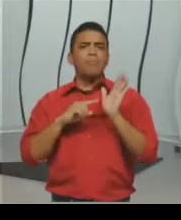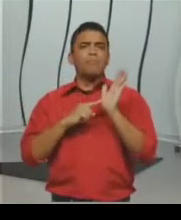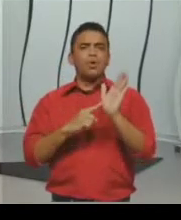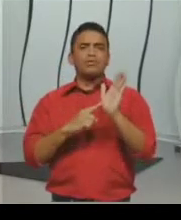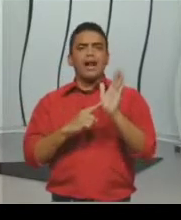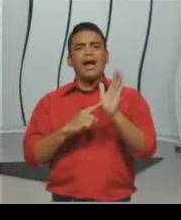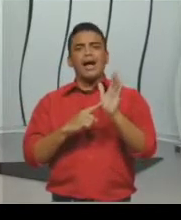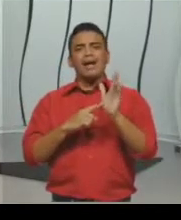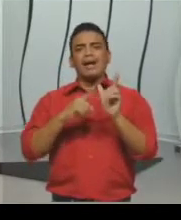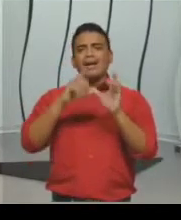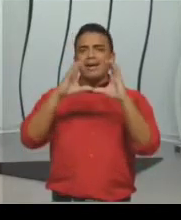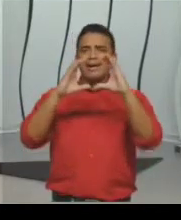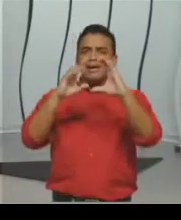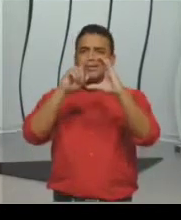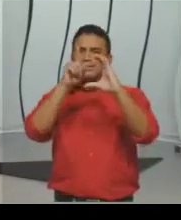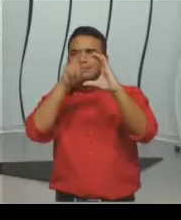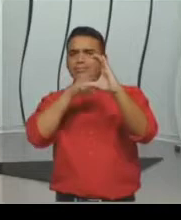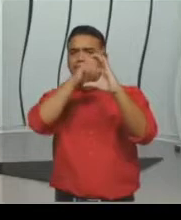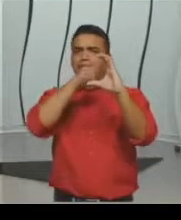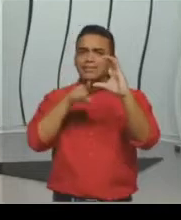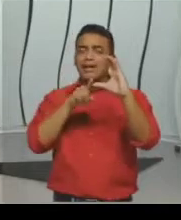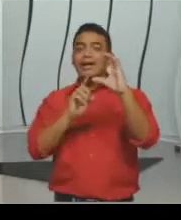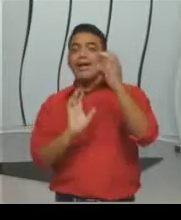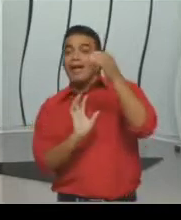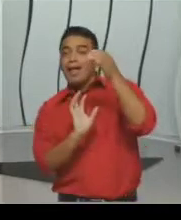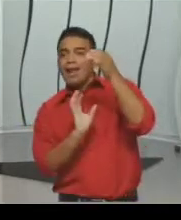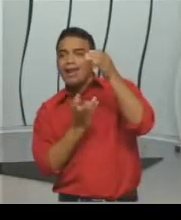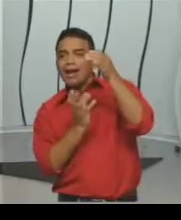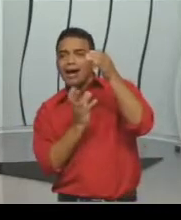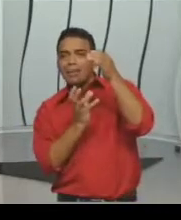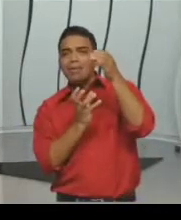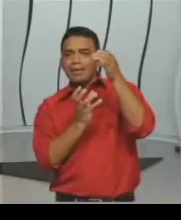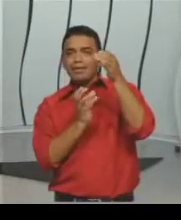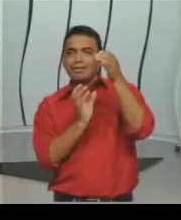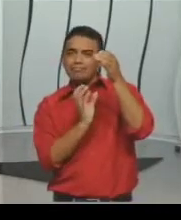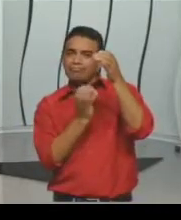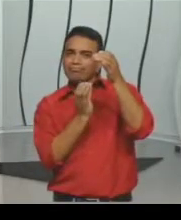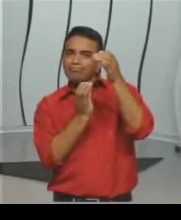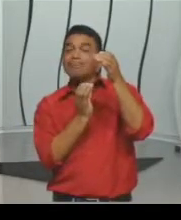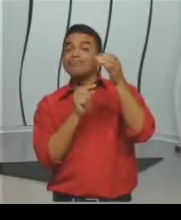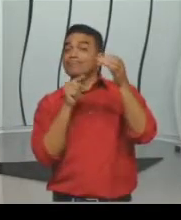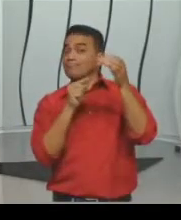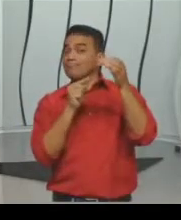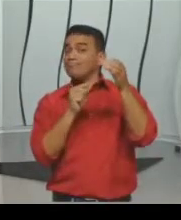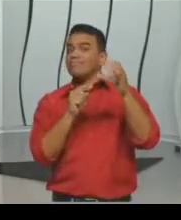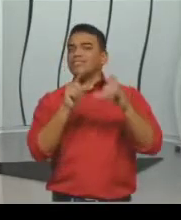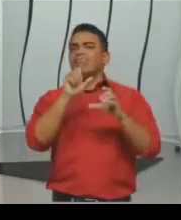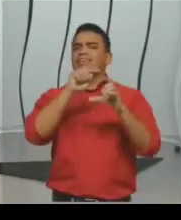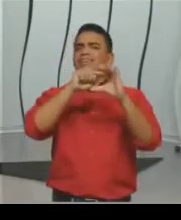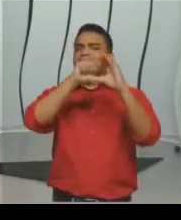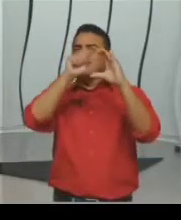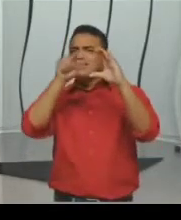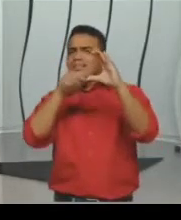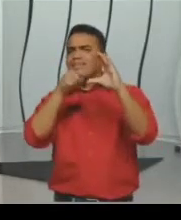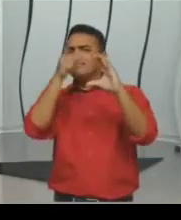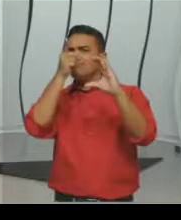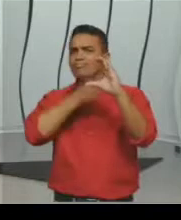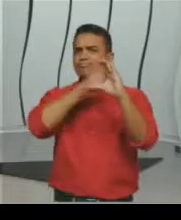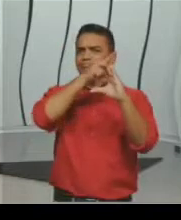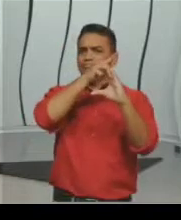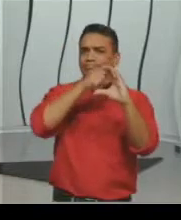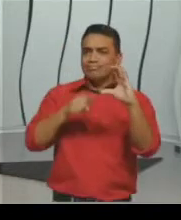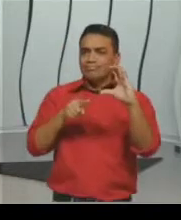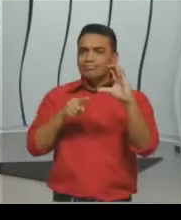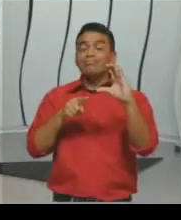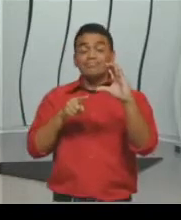forma, para ver como que vão estar ligadas essas lâmpadas. E é como estão ligadas essas lâmpadas que nós vamos trabalhar aqui